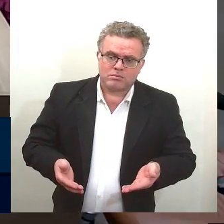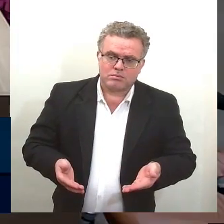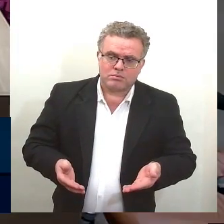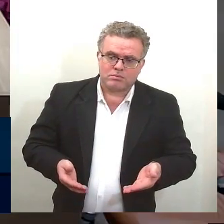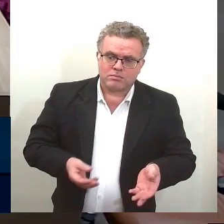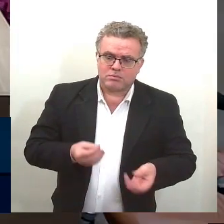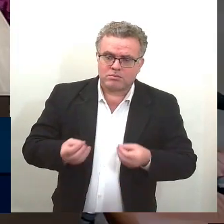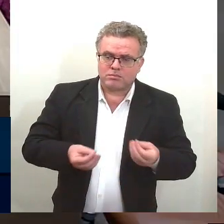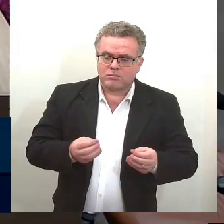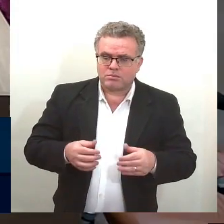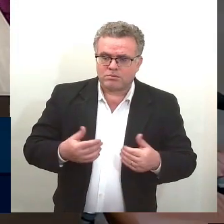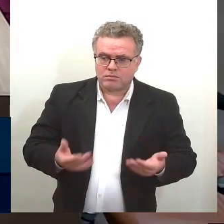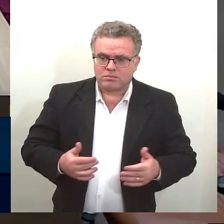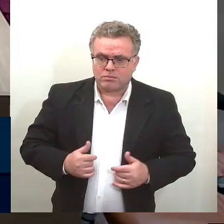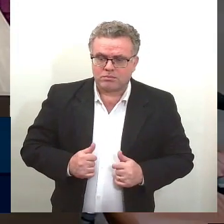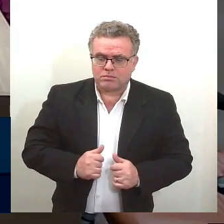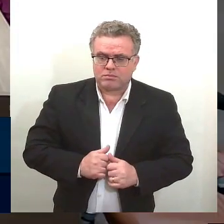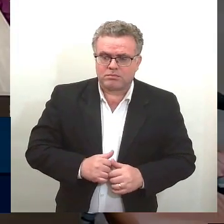Deputado,